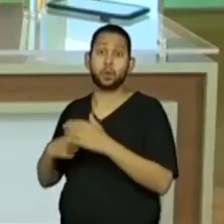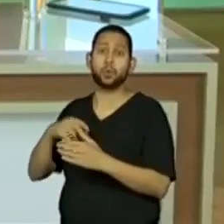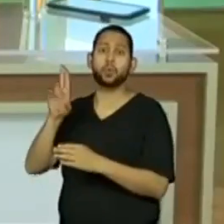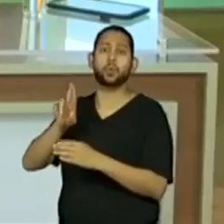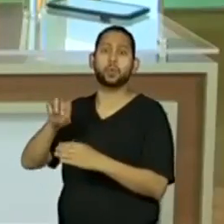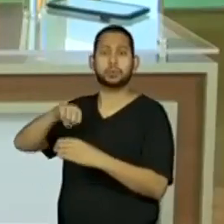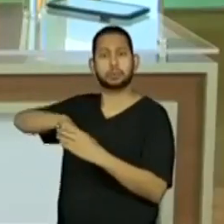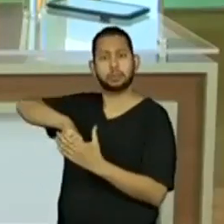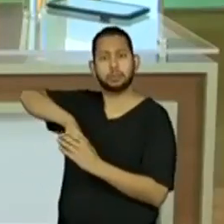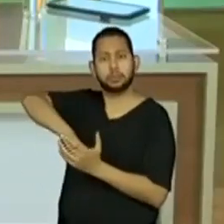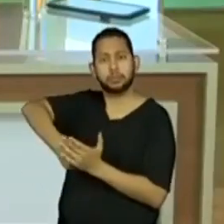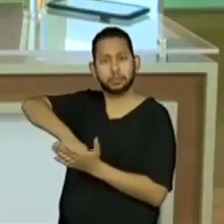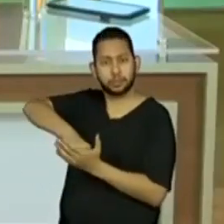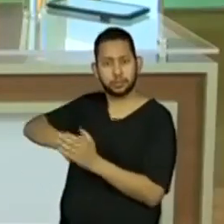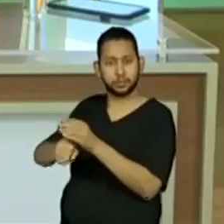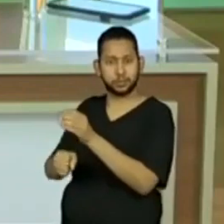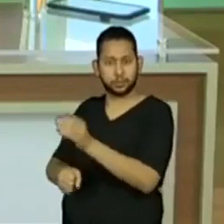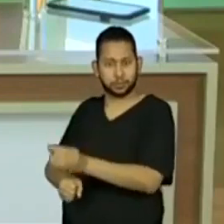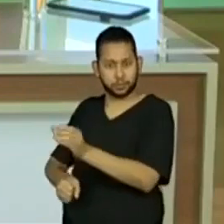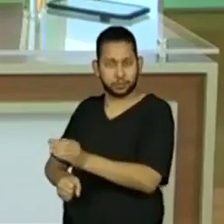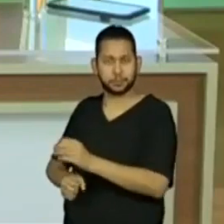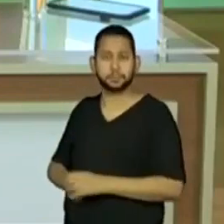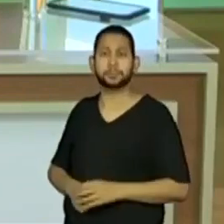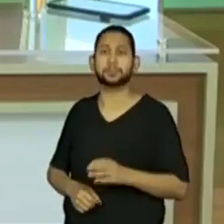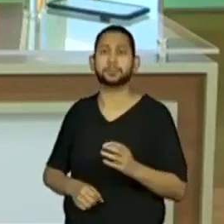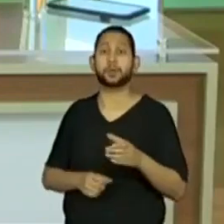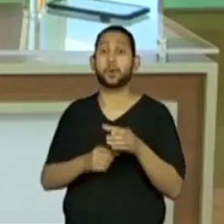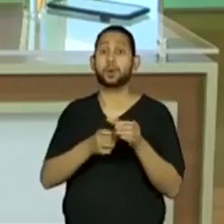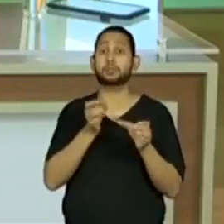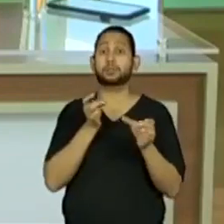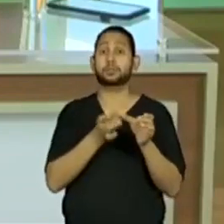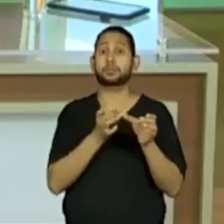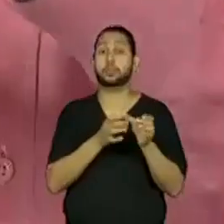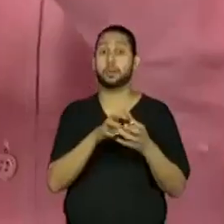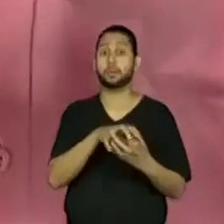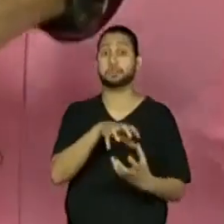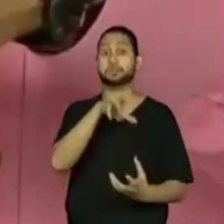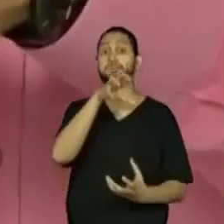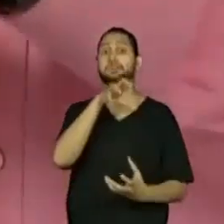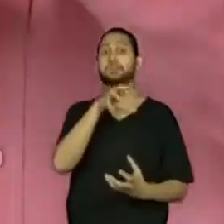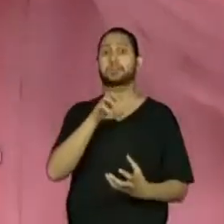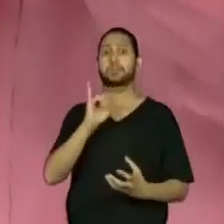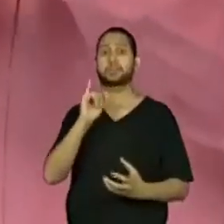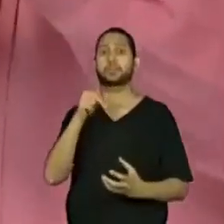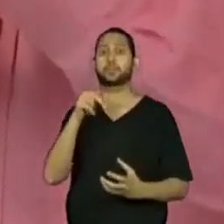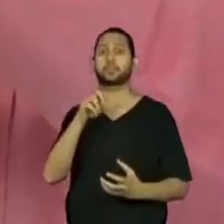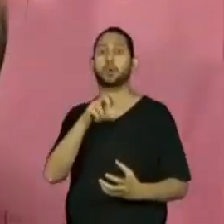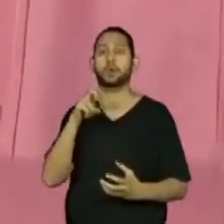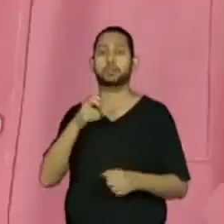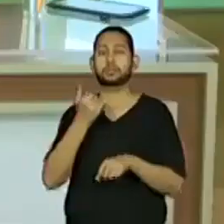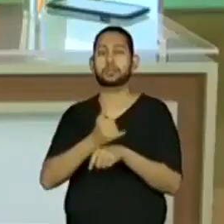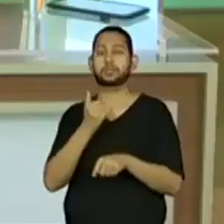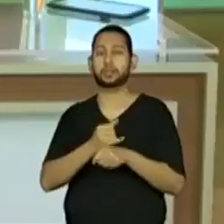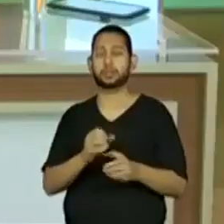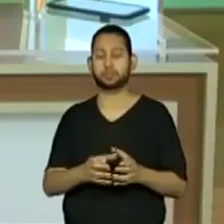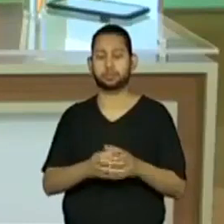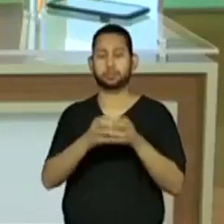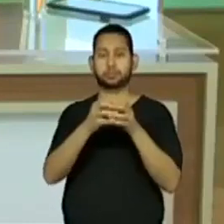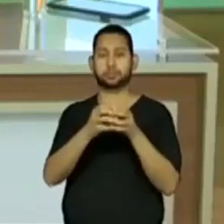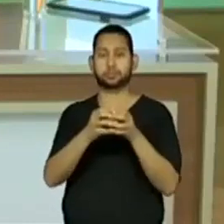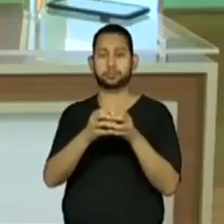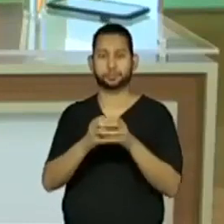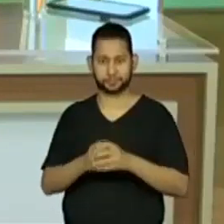para triturador. Esse copo um pouco maior, de inox, um metal.